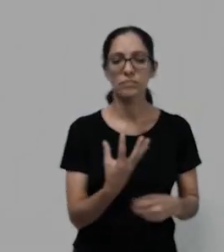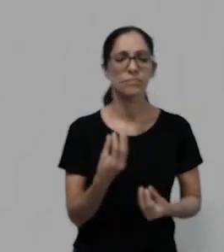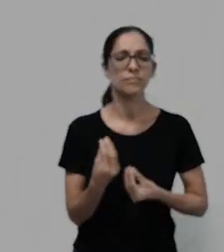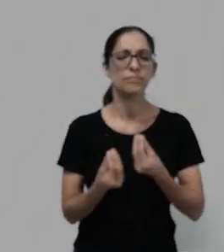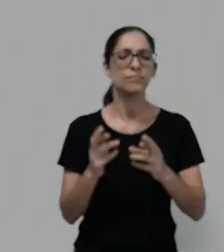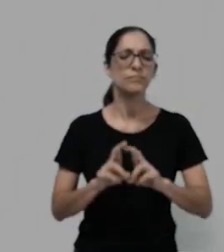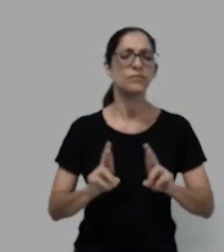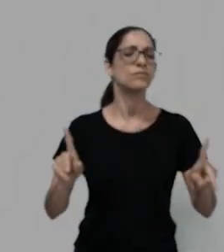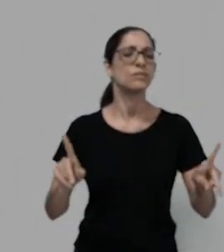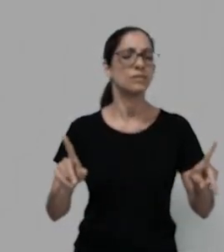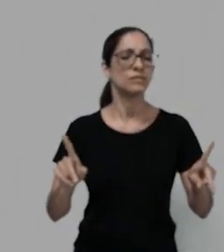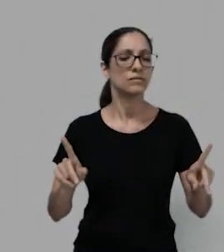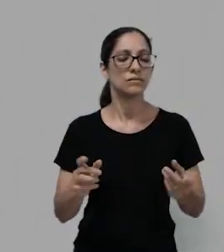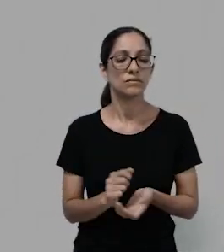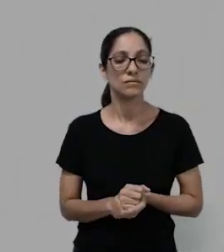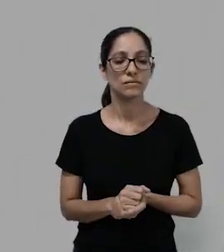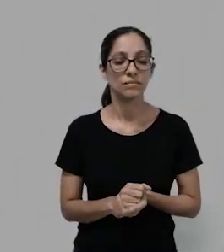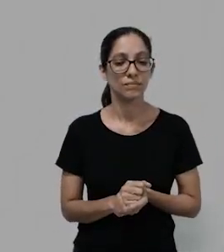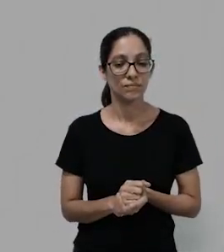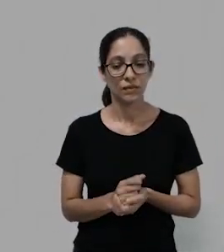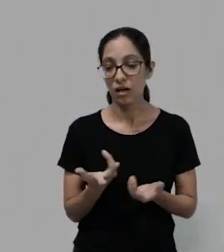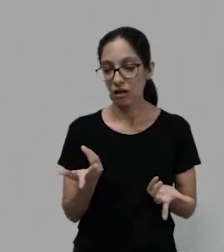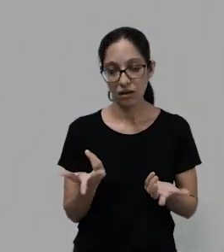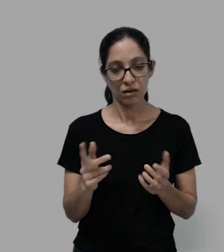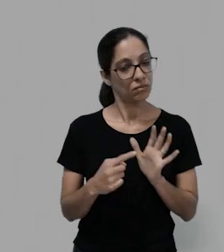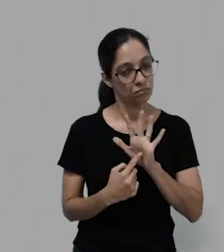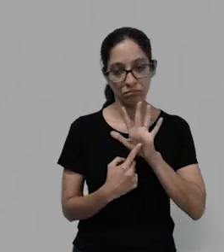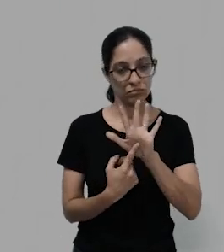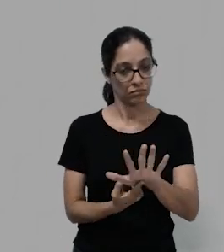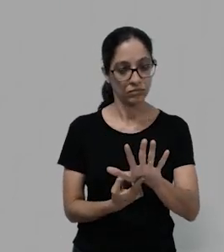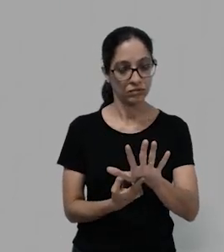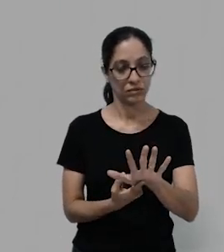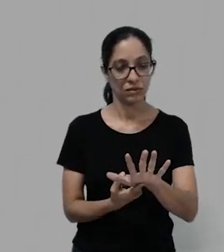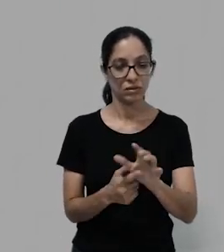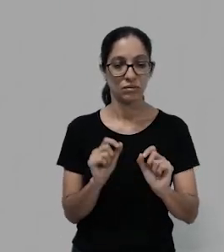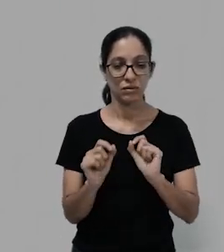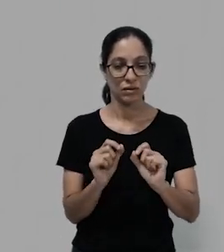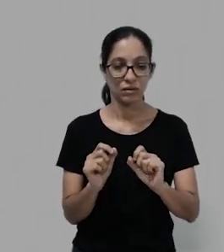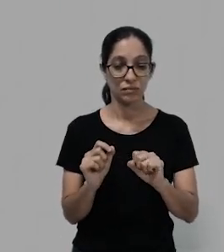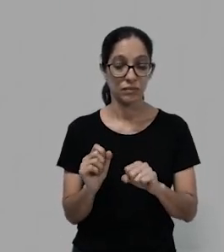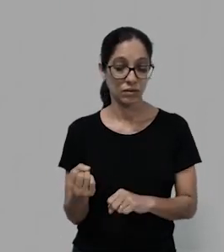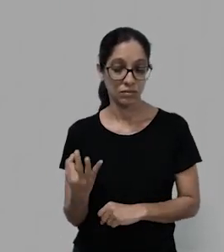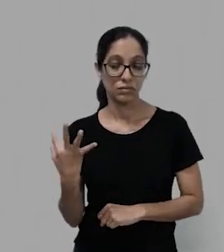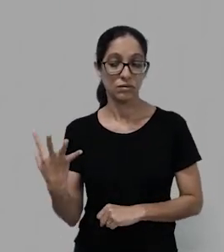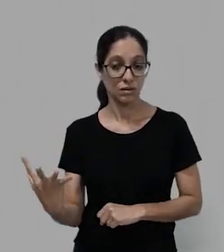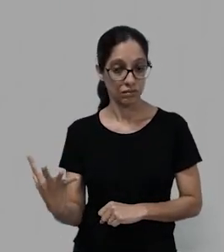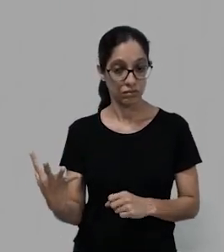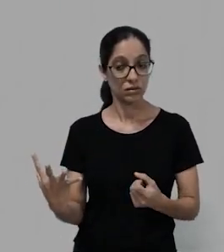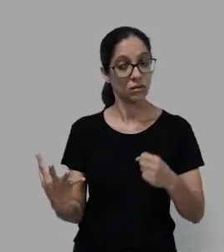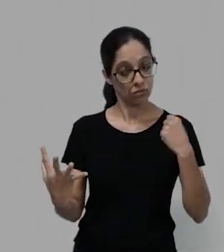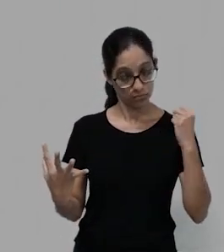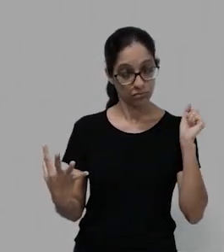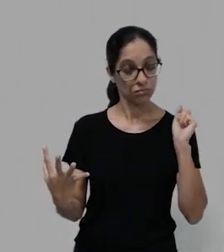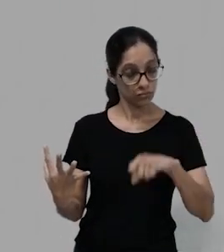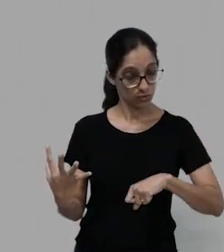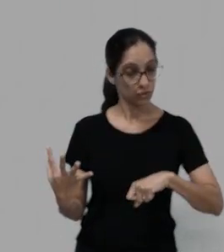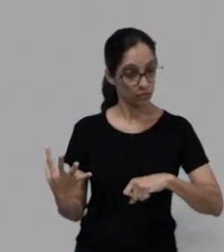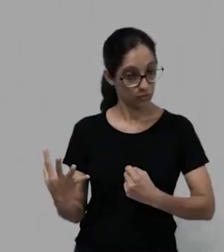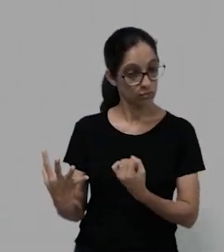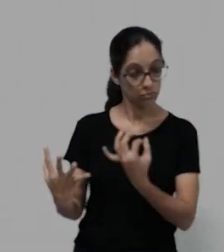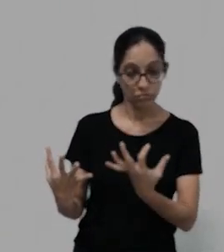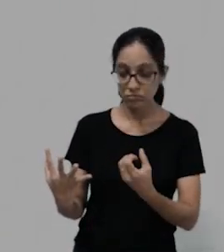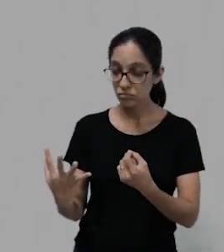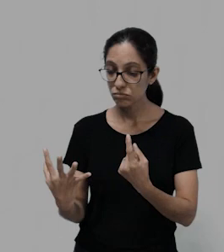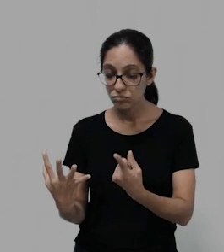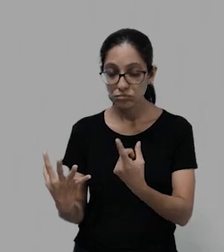qual é a diferença de um para o outro? O próprio nome já dá uma dica para vocês, né? Contáveis é aquilo que eu consigo